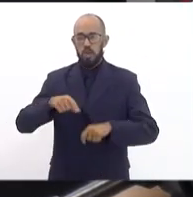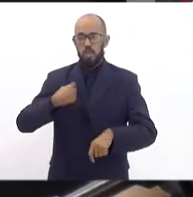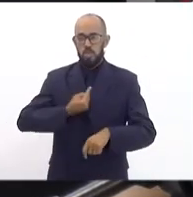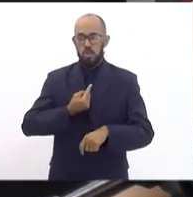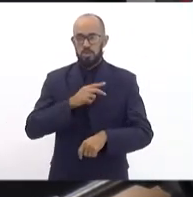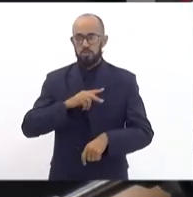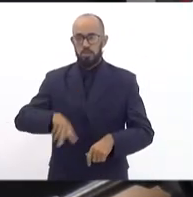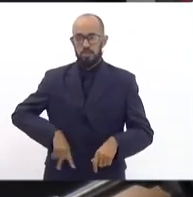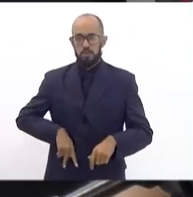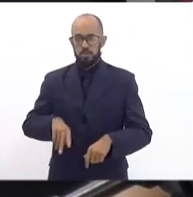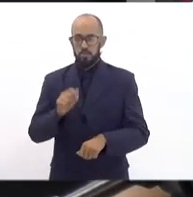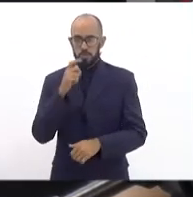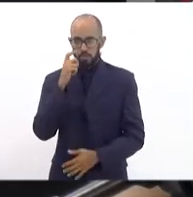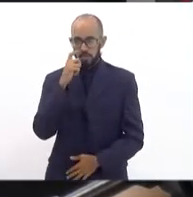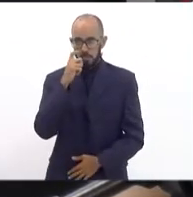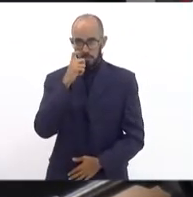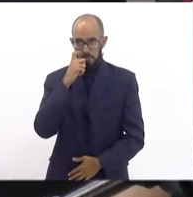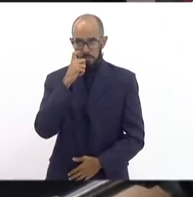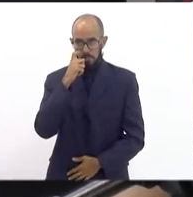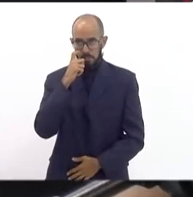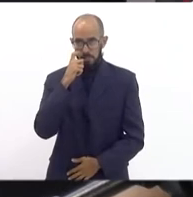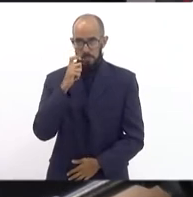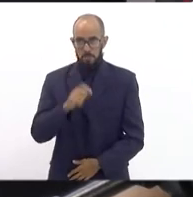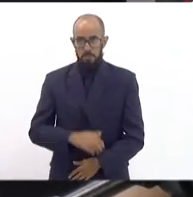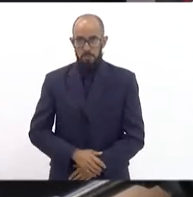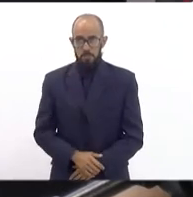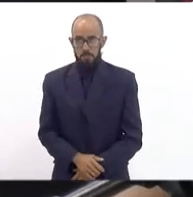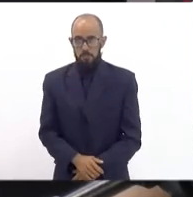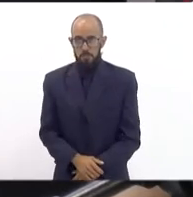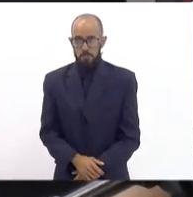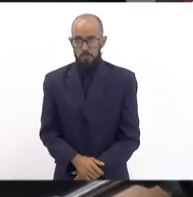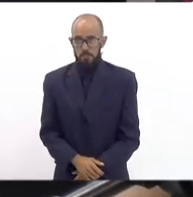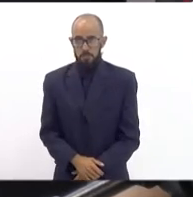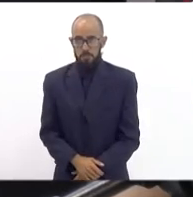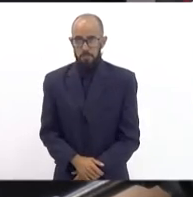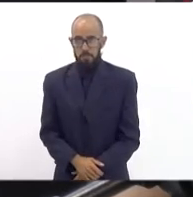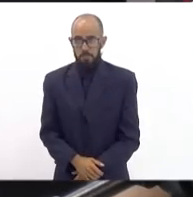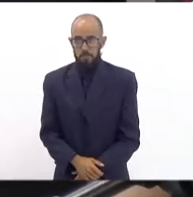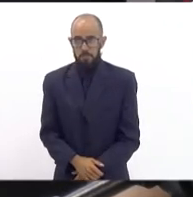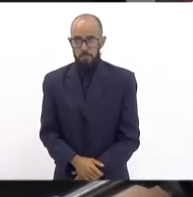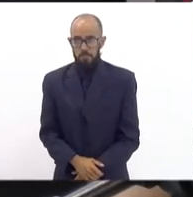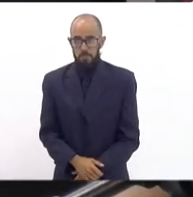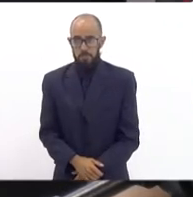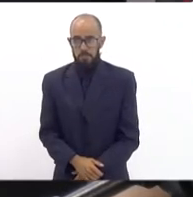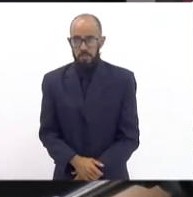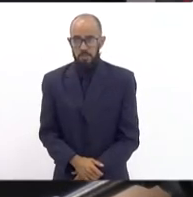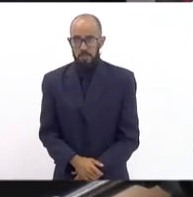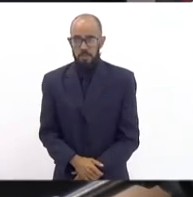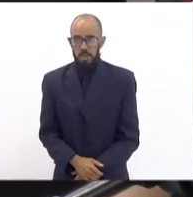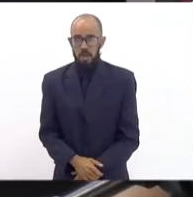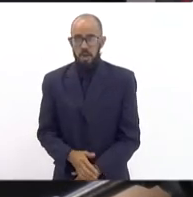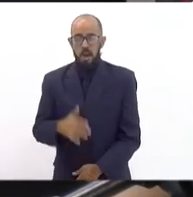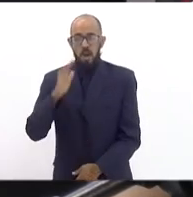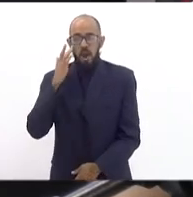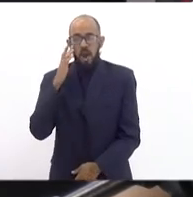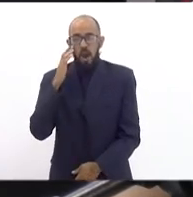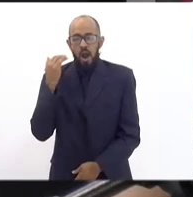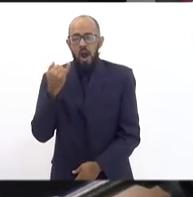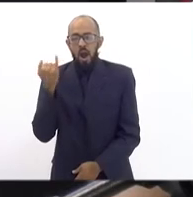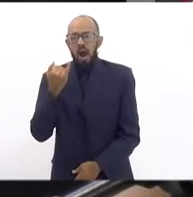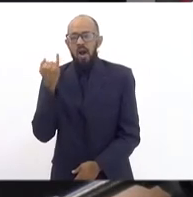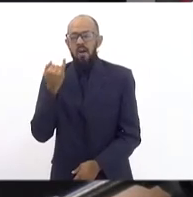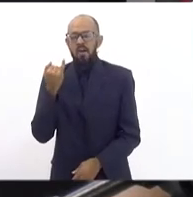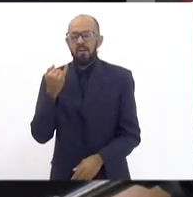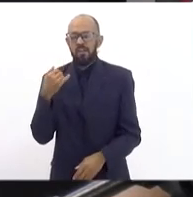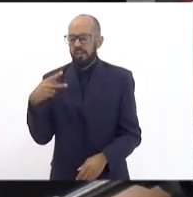e eu expôs esse ponto de vista, acha fundamental a